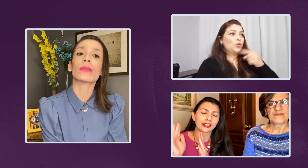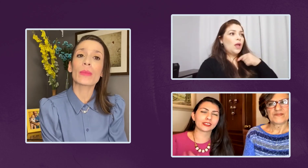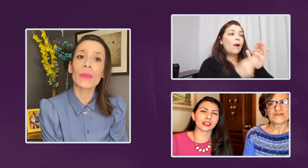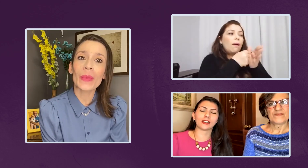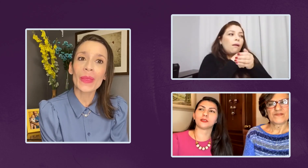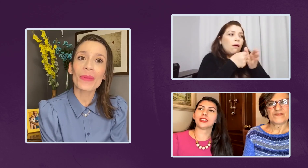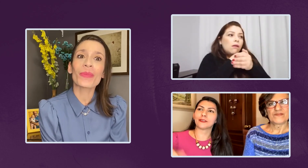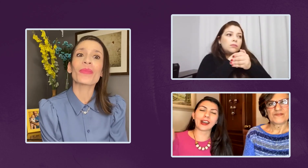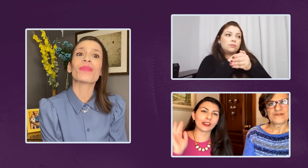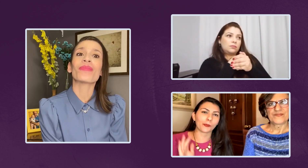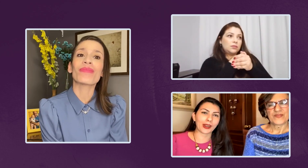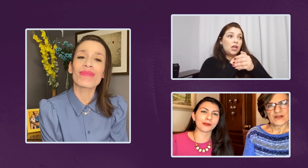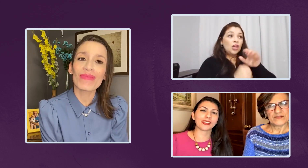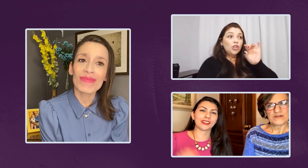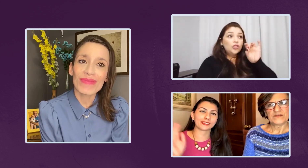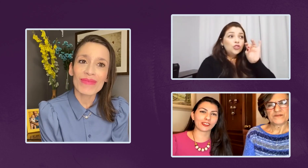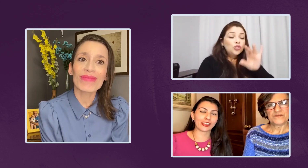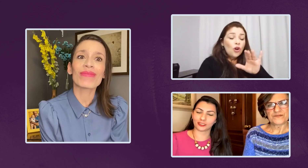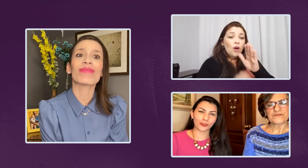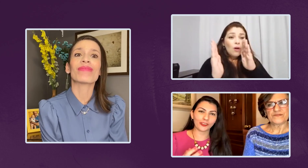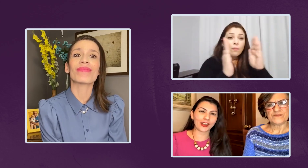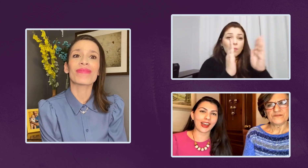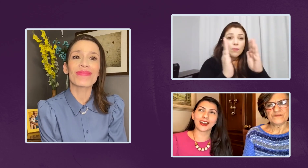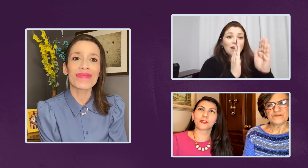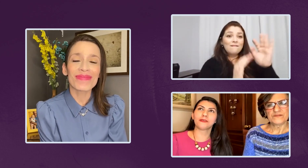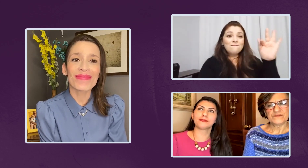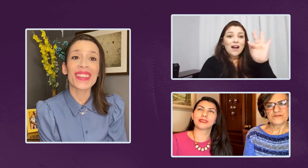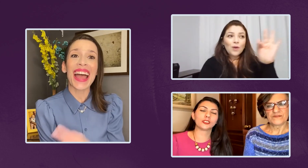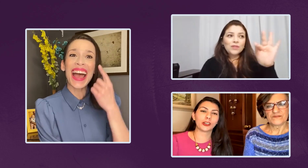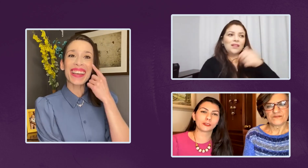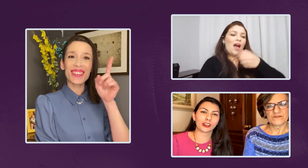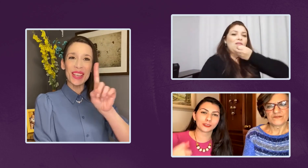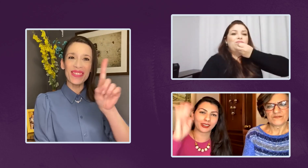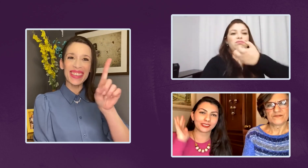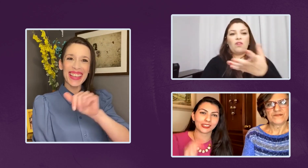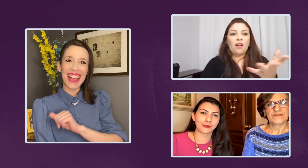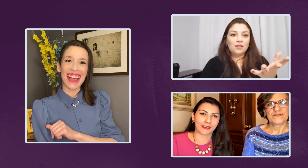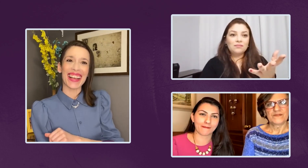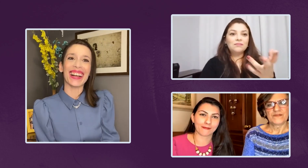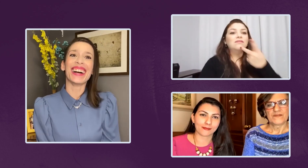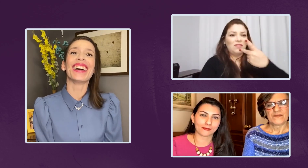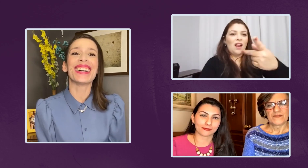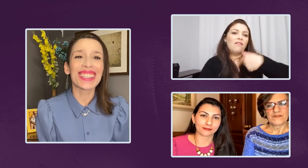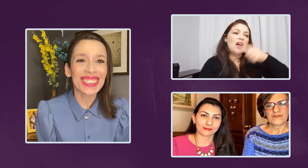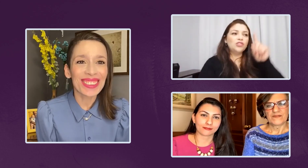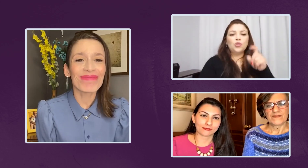tenho essa questão, vai olhando para mim, não sei o quê. Eu só fui falar com 18 anos. Não sabia.